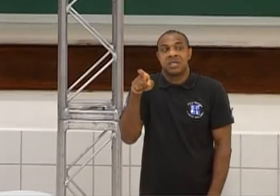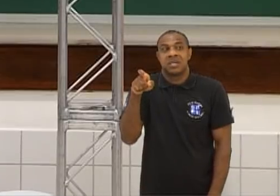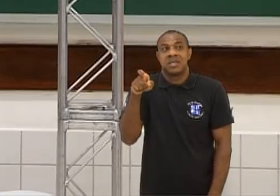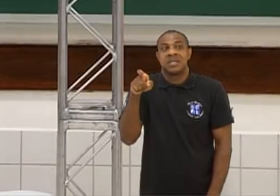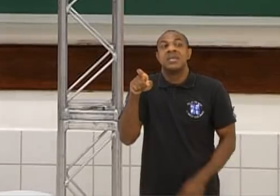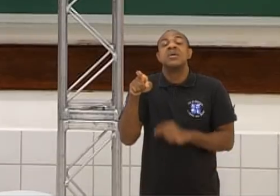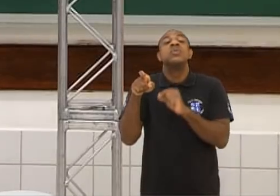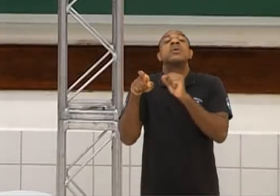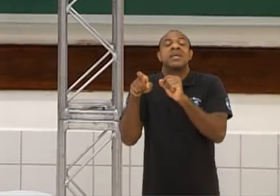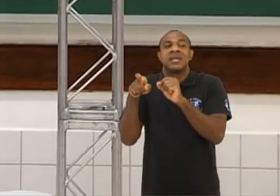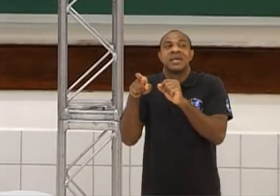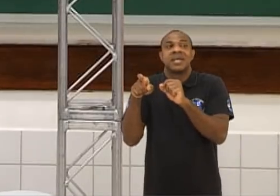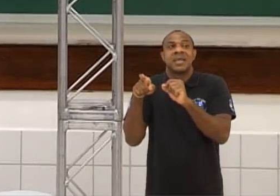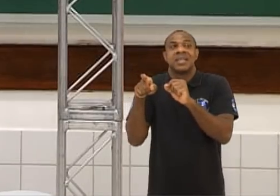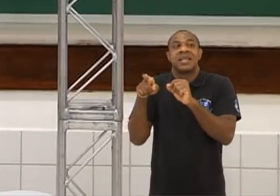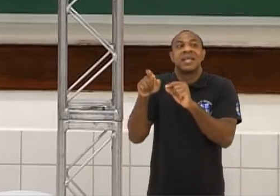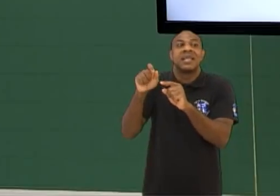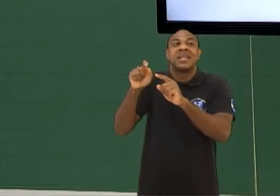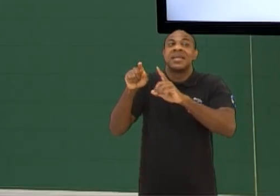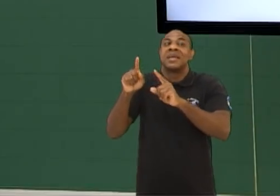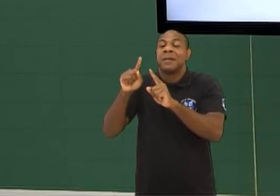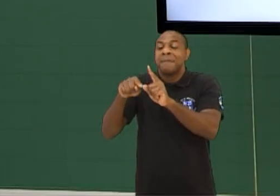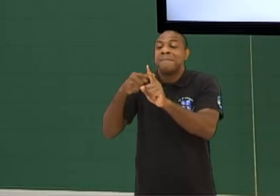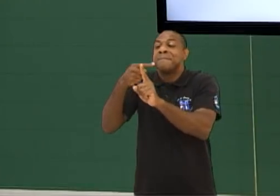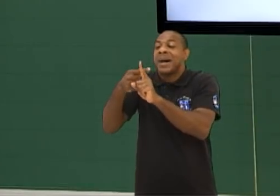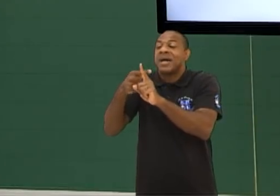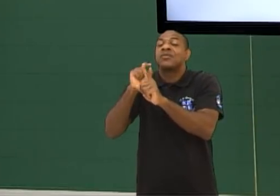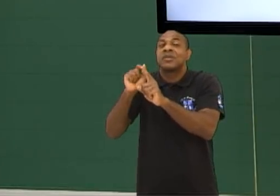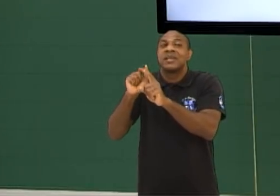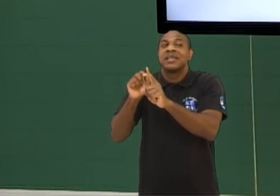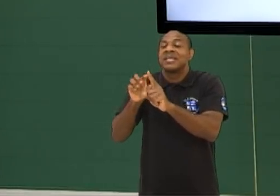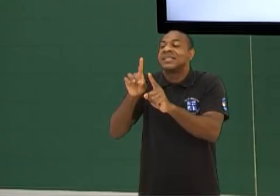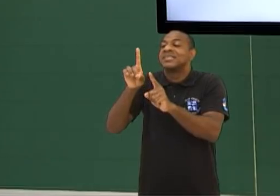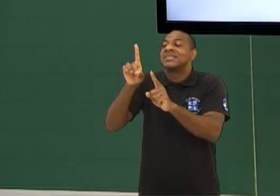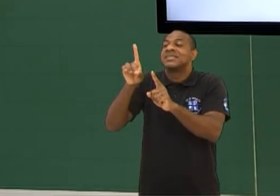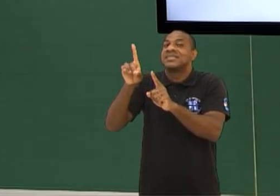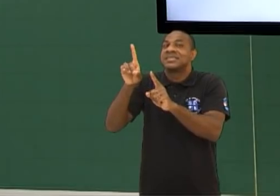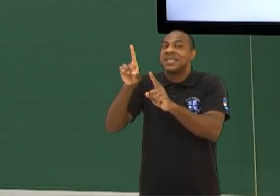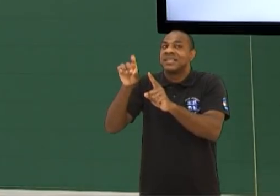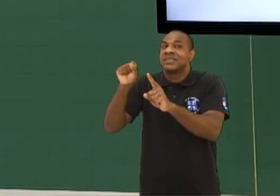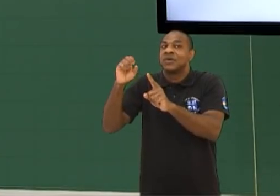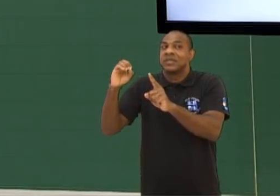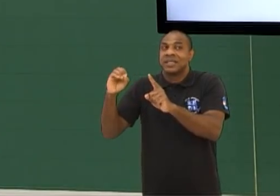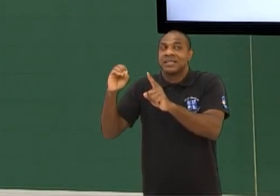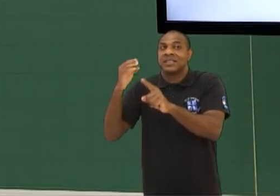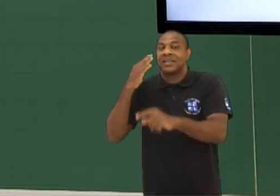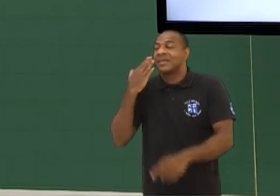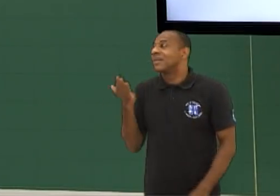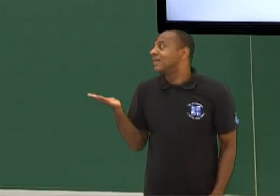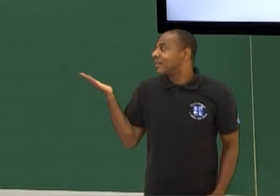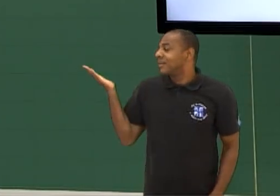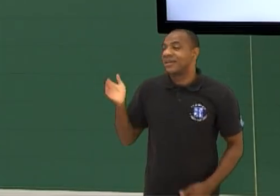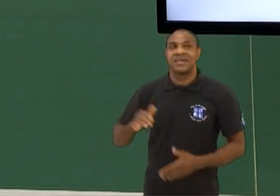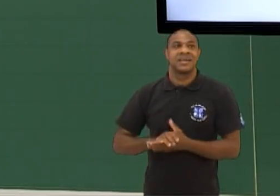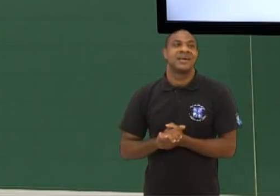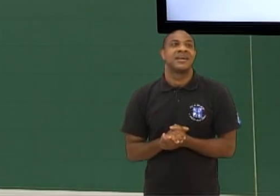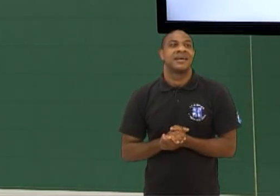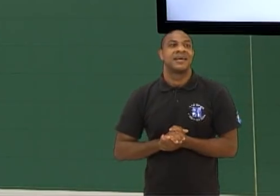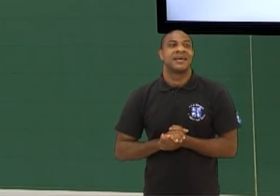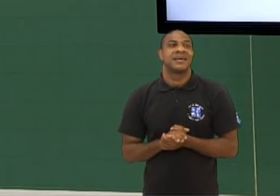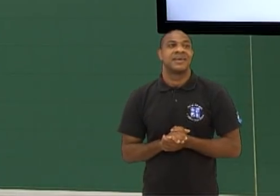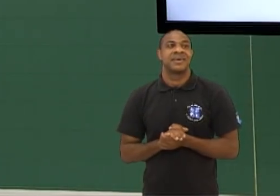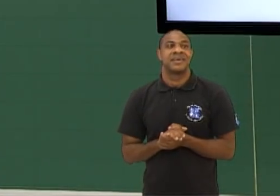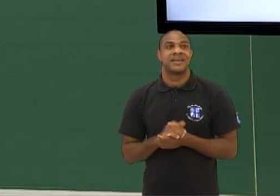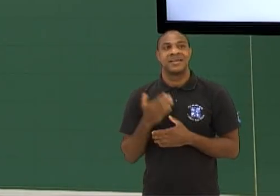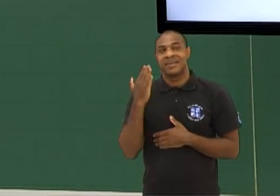Aumentado de 180. Então, o que é aumentado? Mais. Vamos resolver? Então, para resolver, eu vou tirar o x daqui, esse